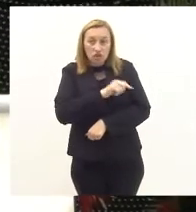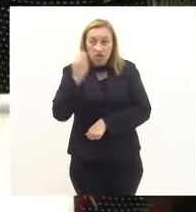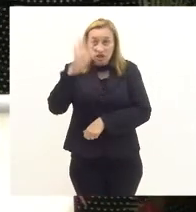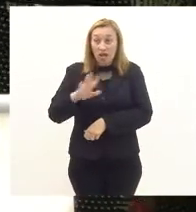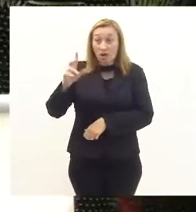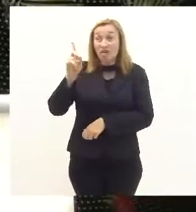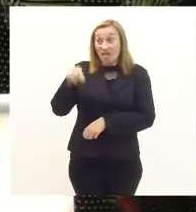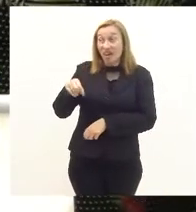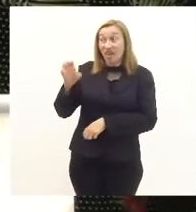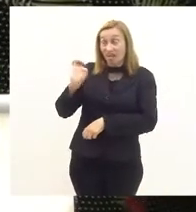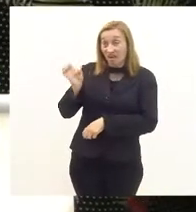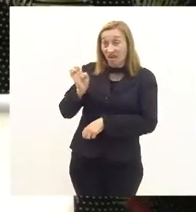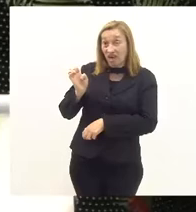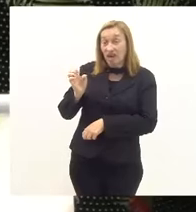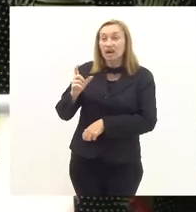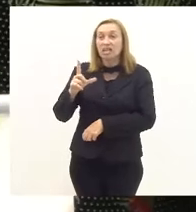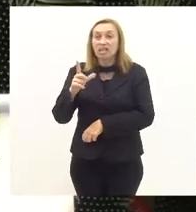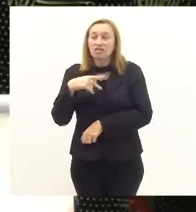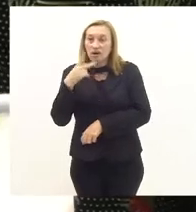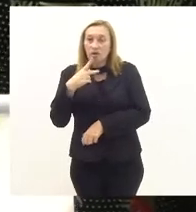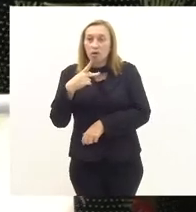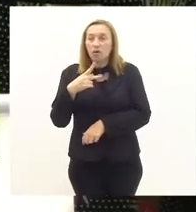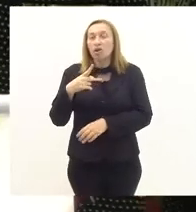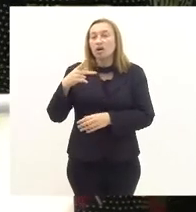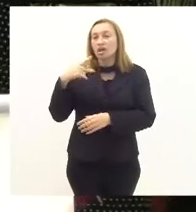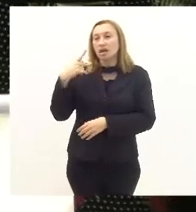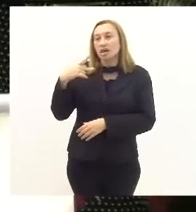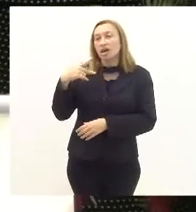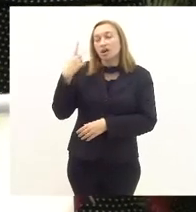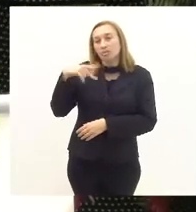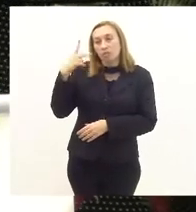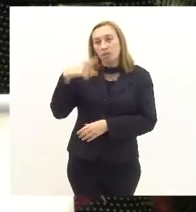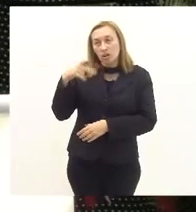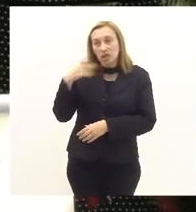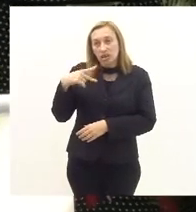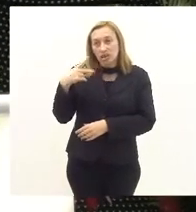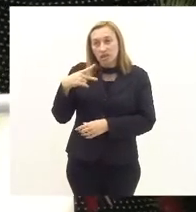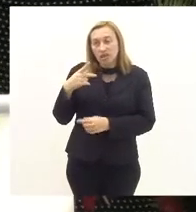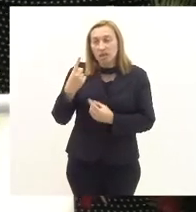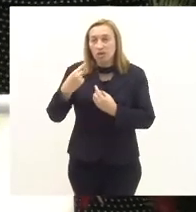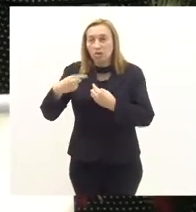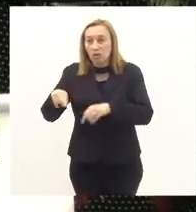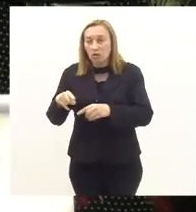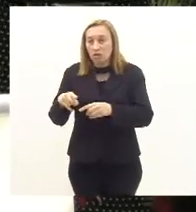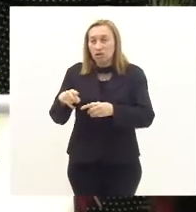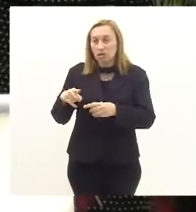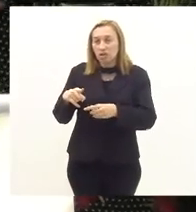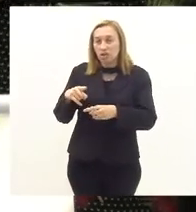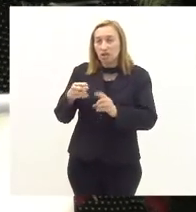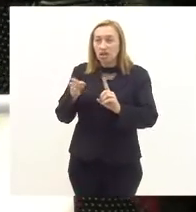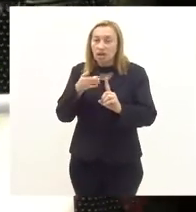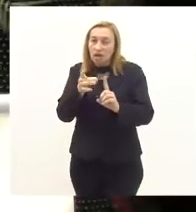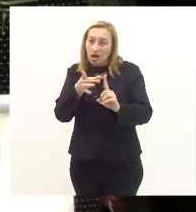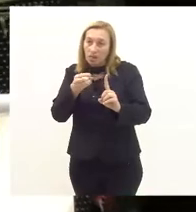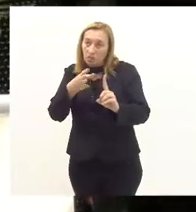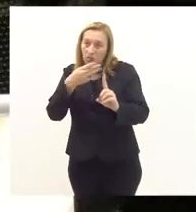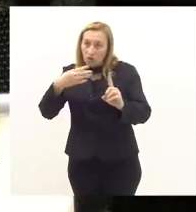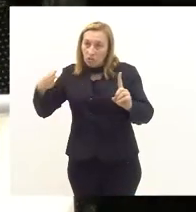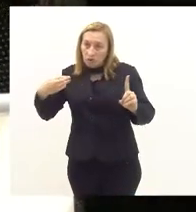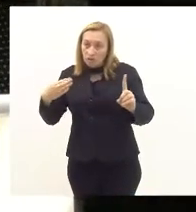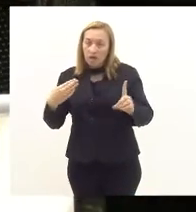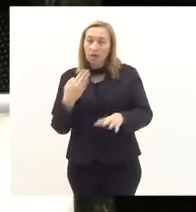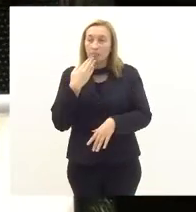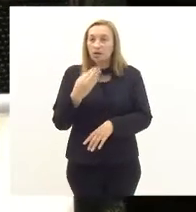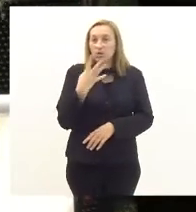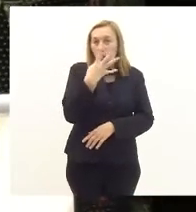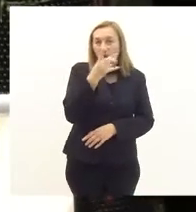falou que a empresa tinha políticas internas contra a homofobia. Eu falei para ele o que ele iria falar, ele pediu para me dar